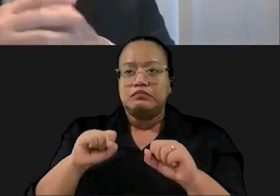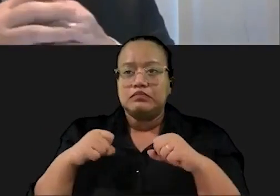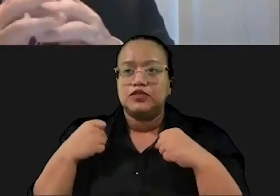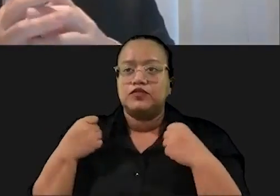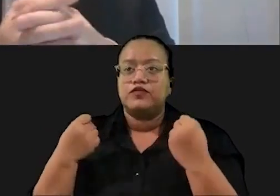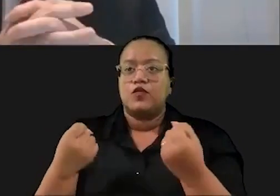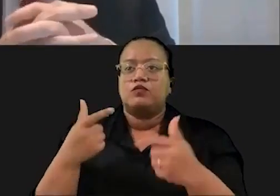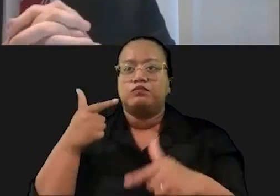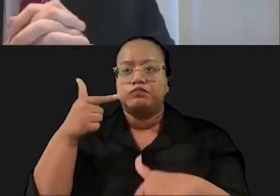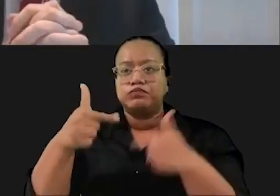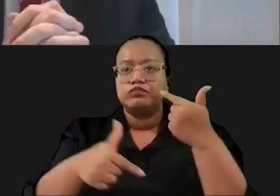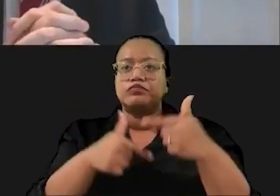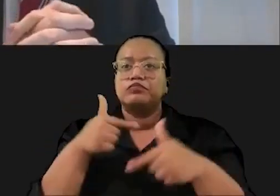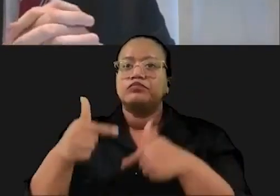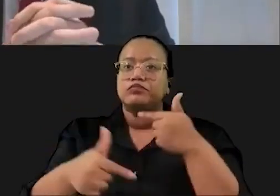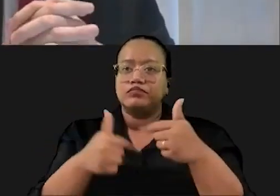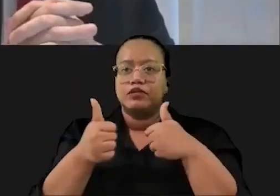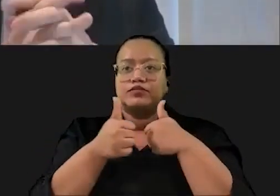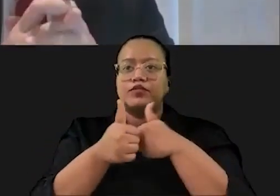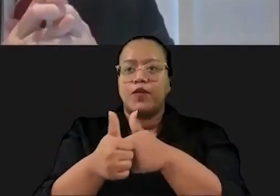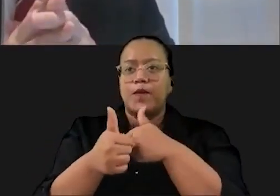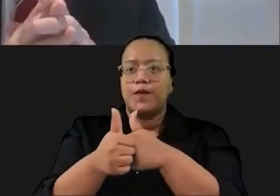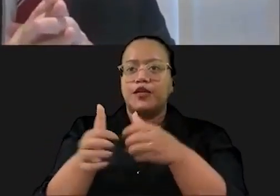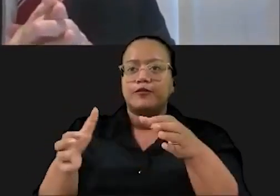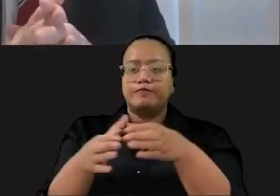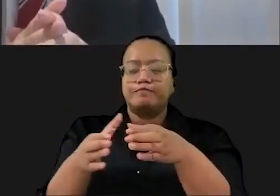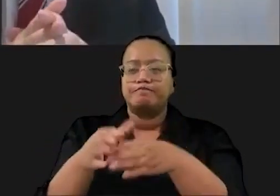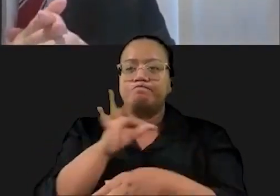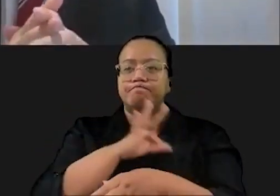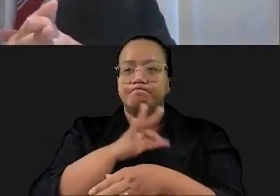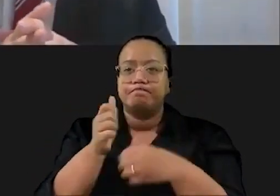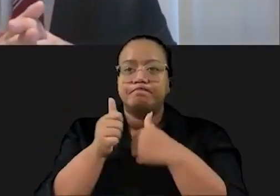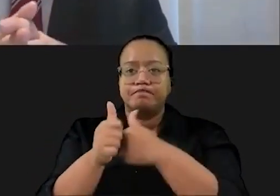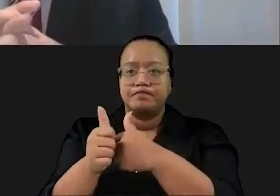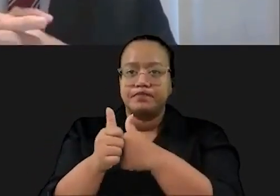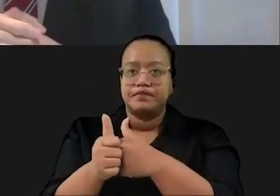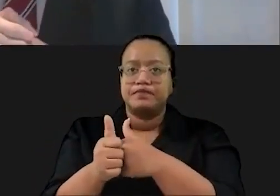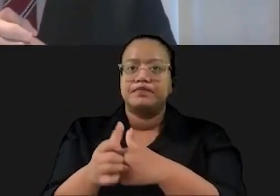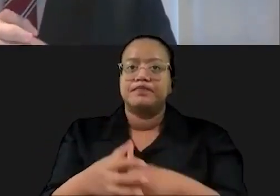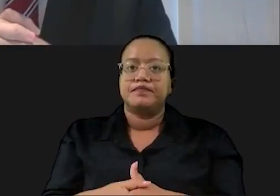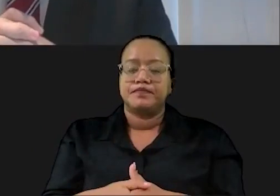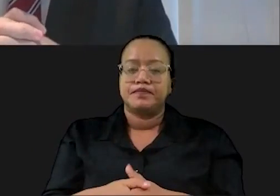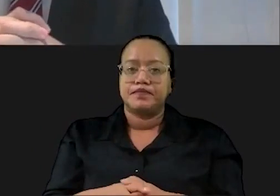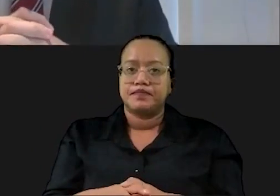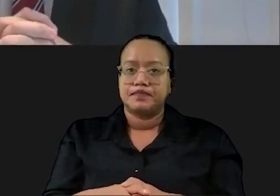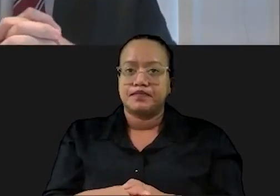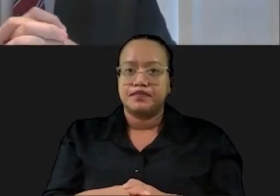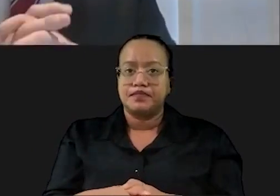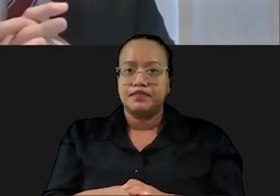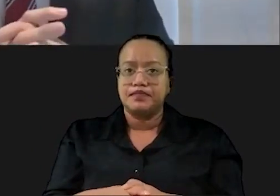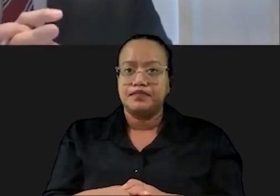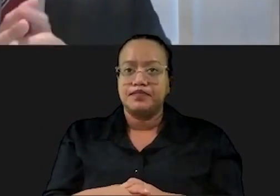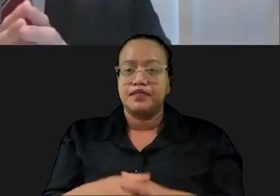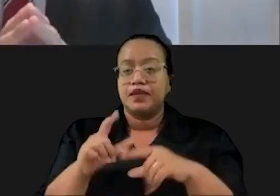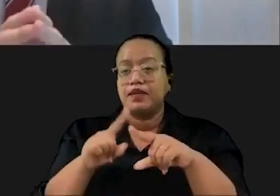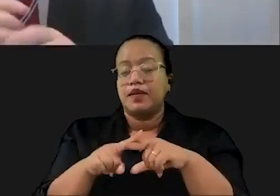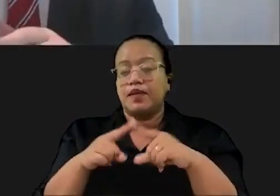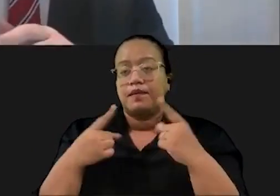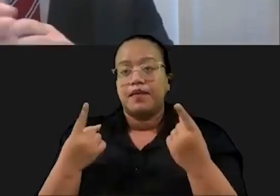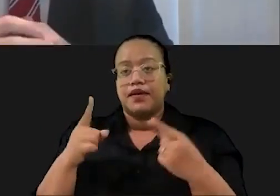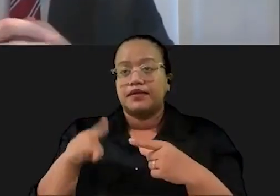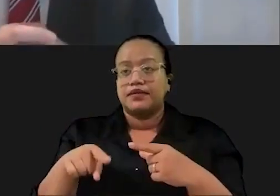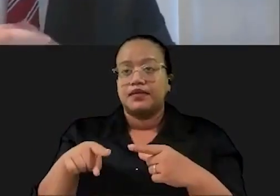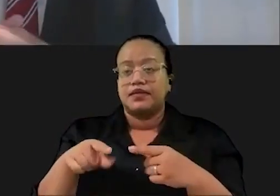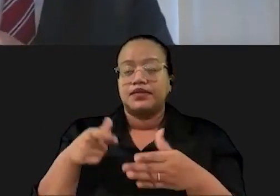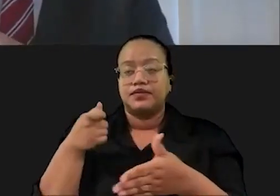técnicas. Então, mas ainda é um desafio para quem fala em fluxo, né, e para